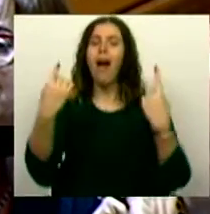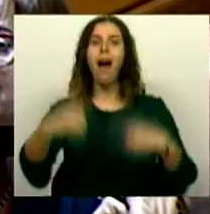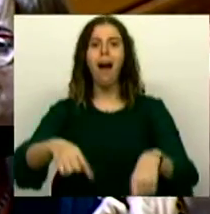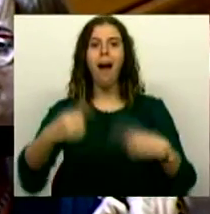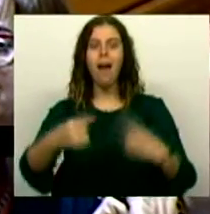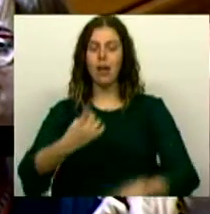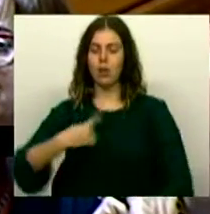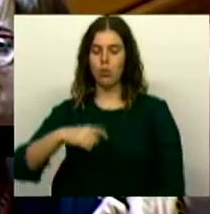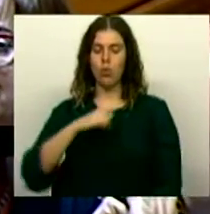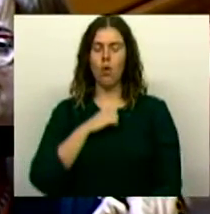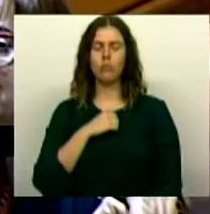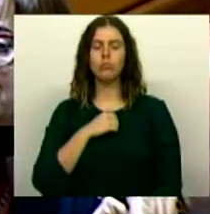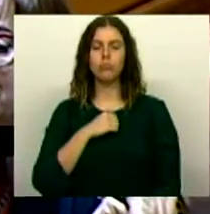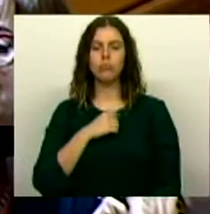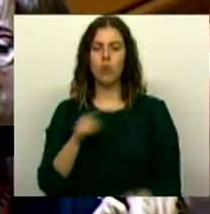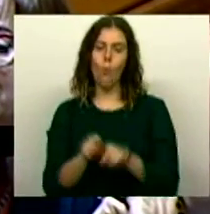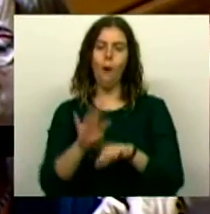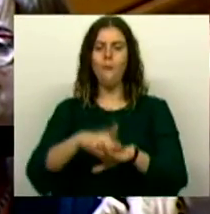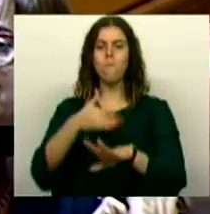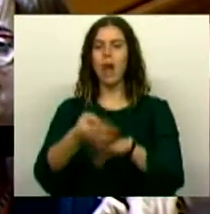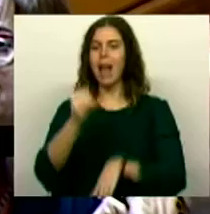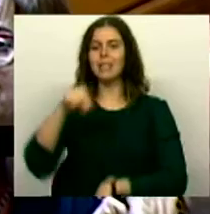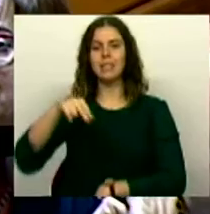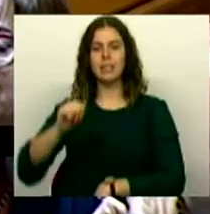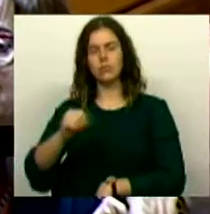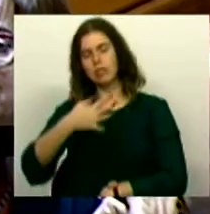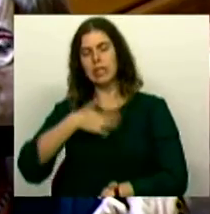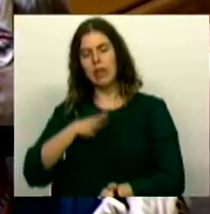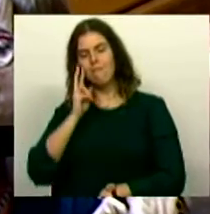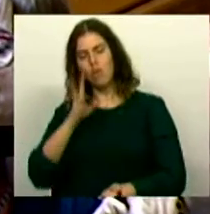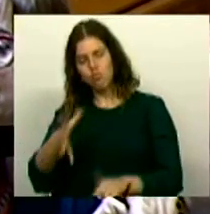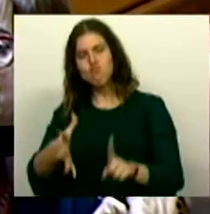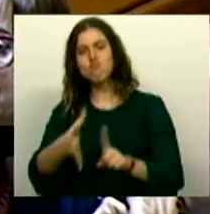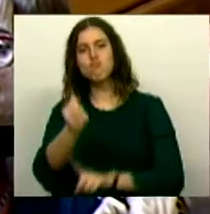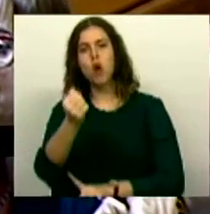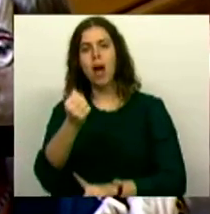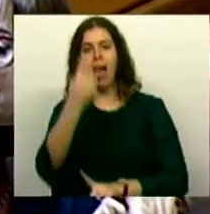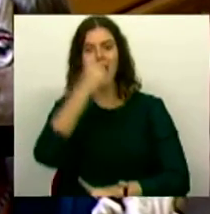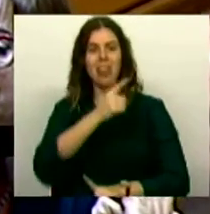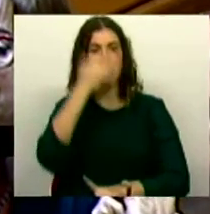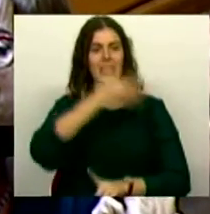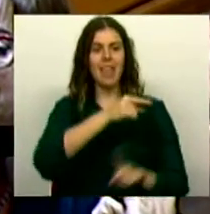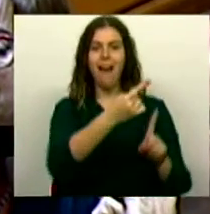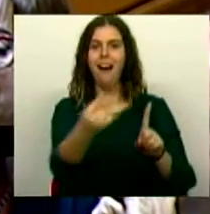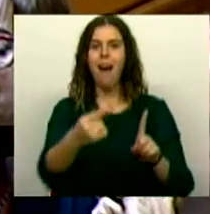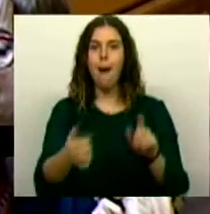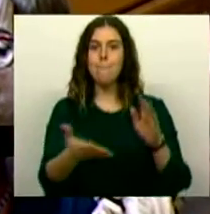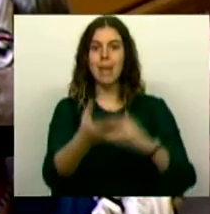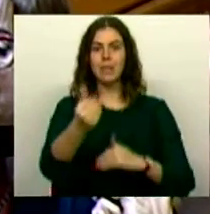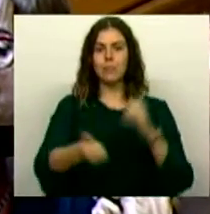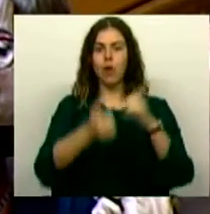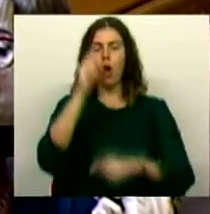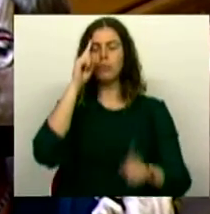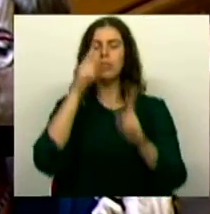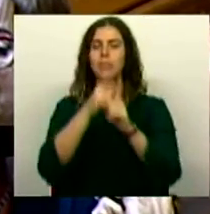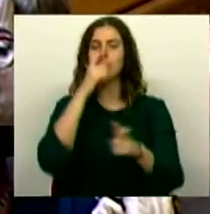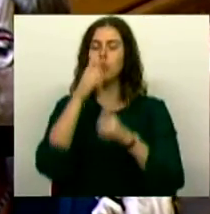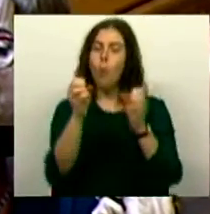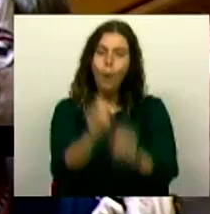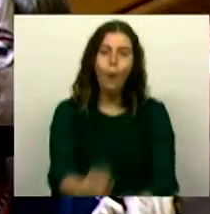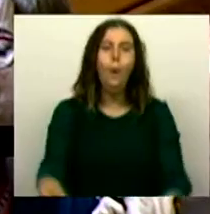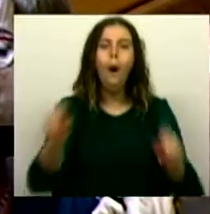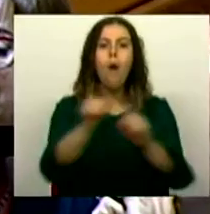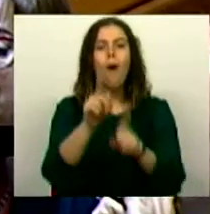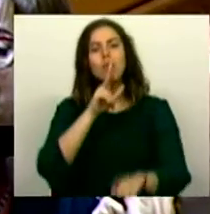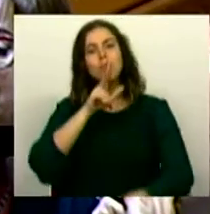e que nós, com o reforço do SNS, pretendemos ver cumprido a cada dia mais e melhor, para que não fique nenhum utente sem